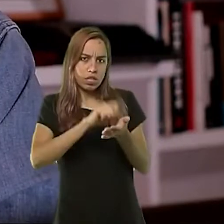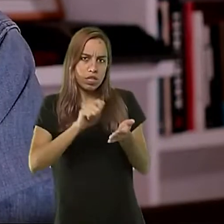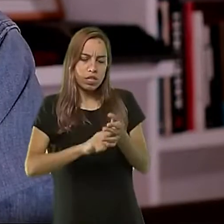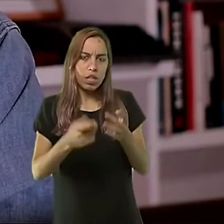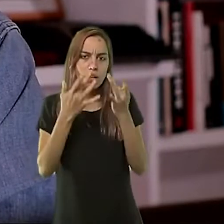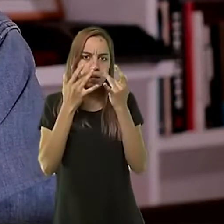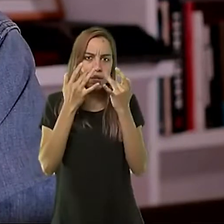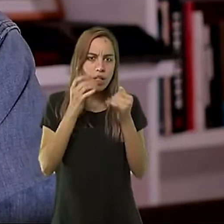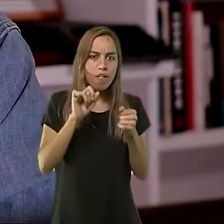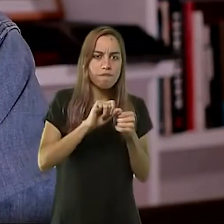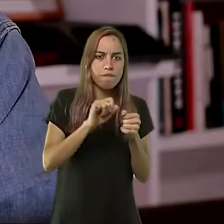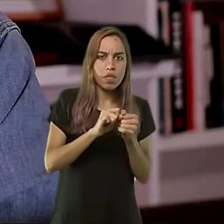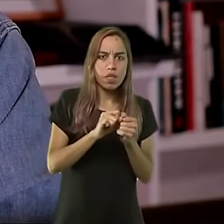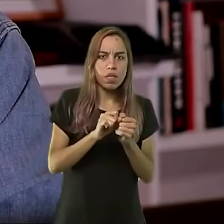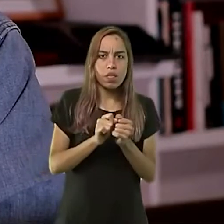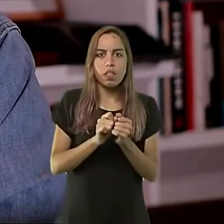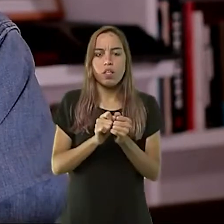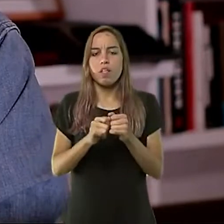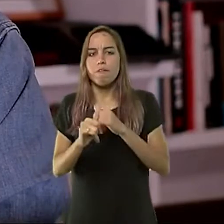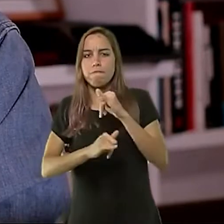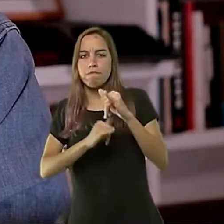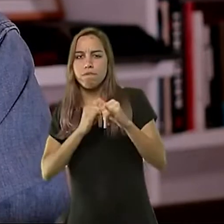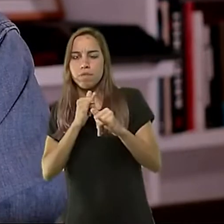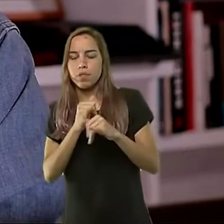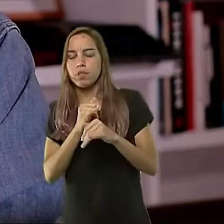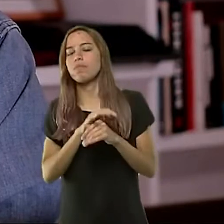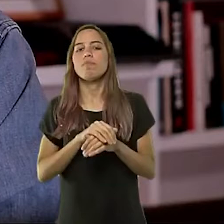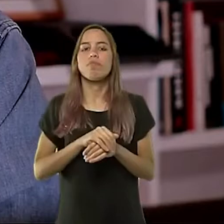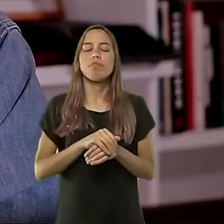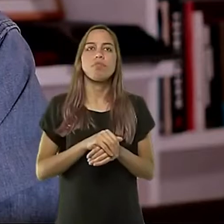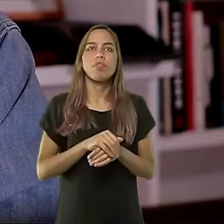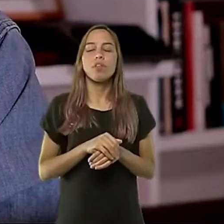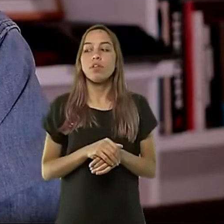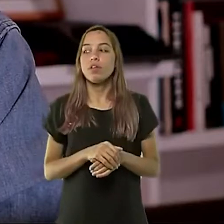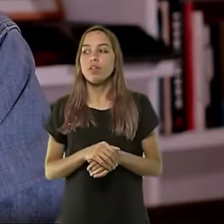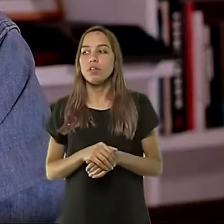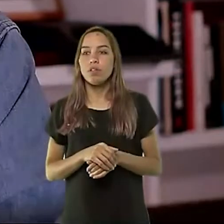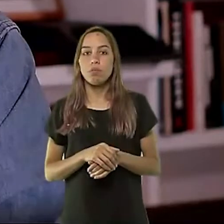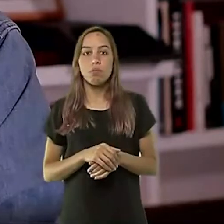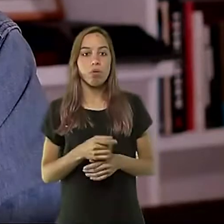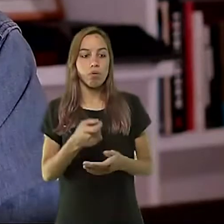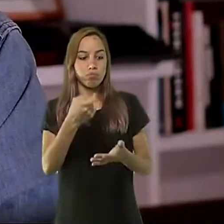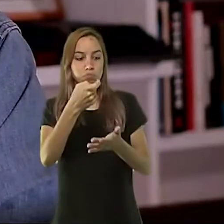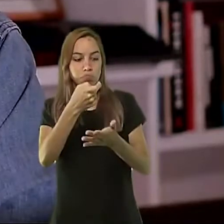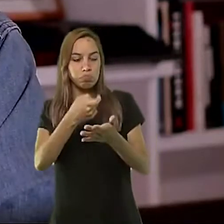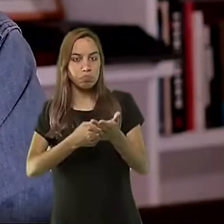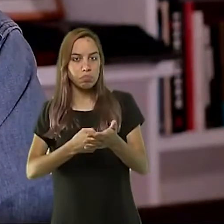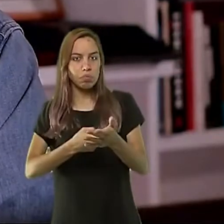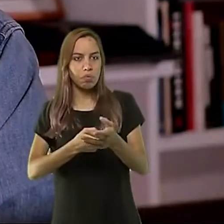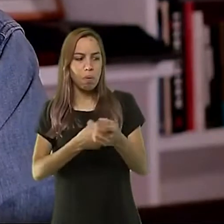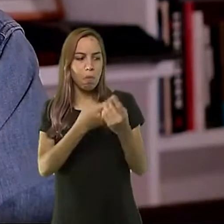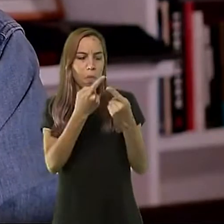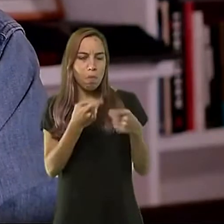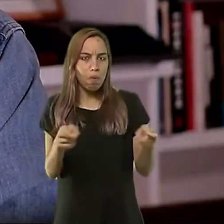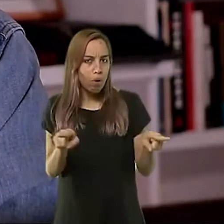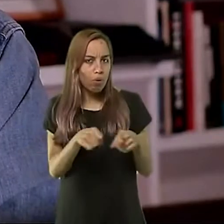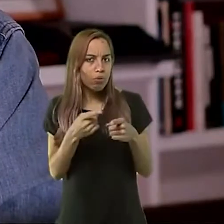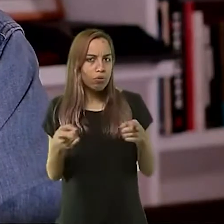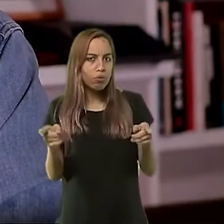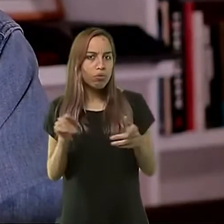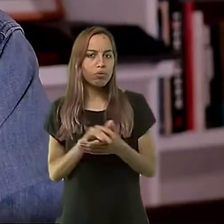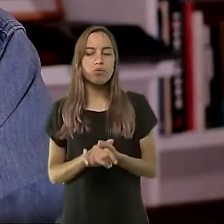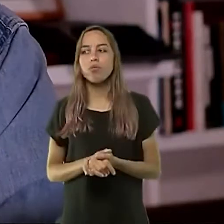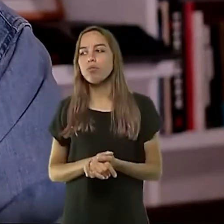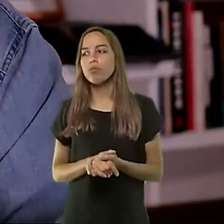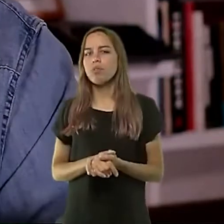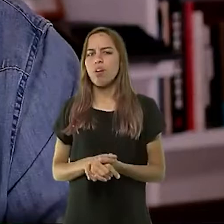ilustrador, escreve para jornais, colunista, articulista, músico. Eu tenho mais um monte de coisa aqui que eu não vou